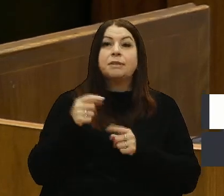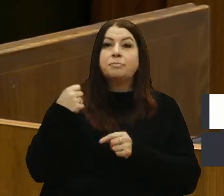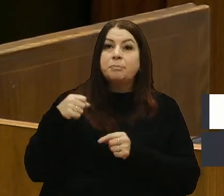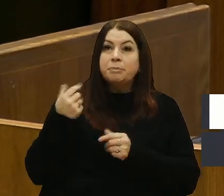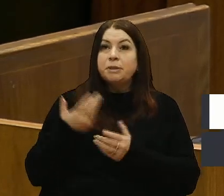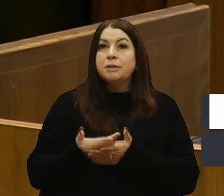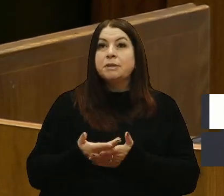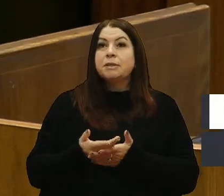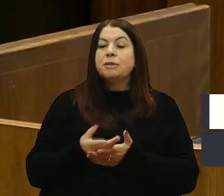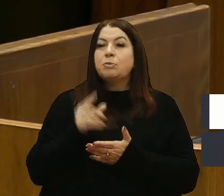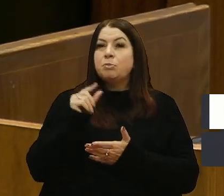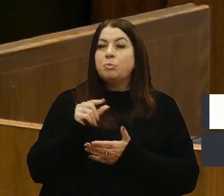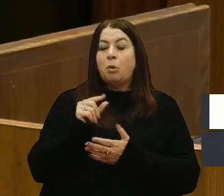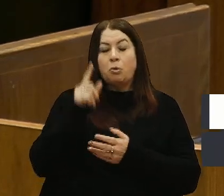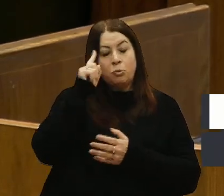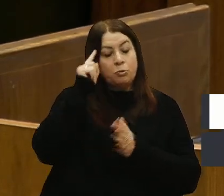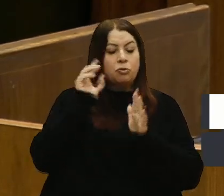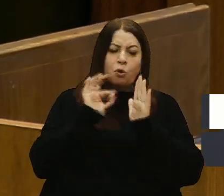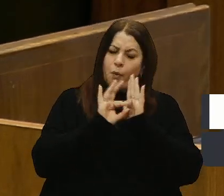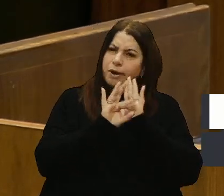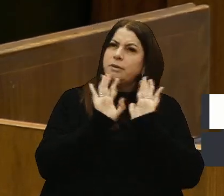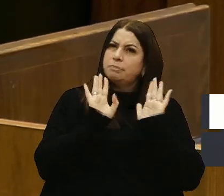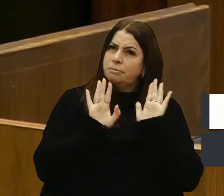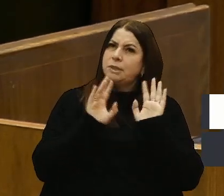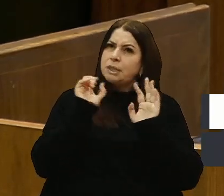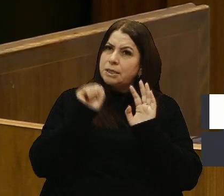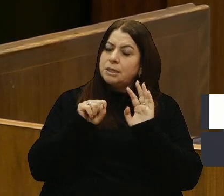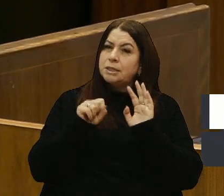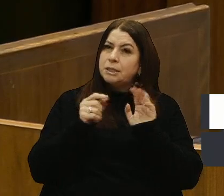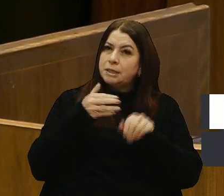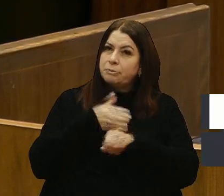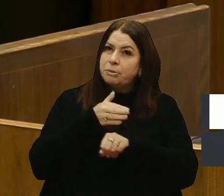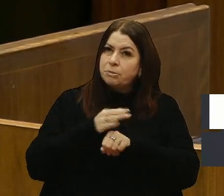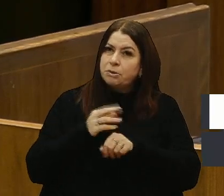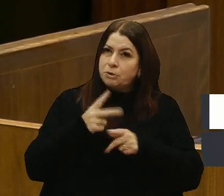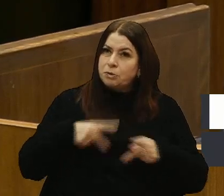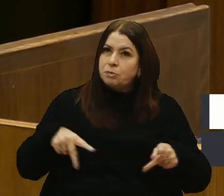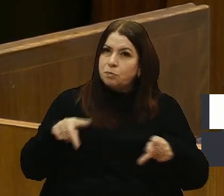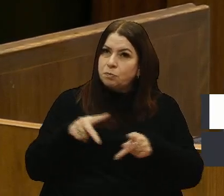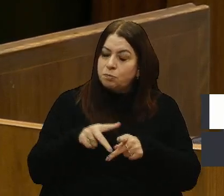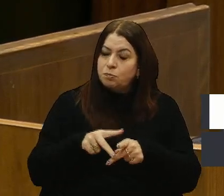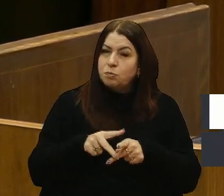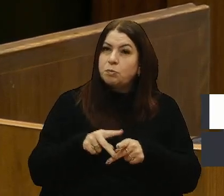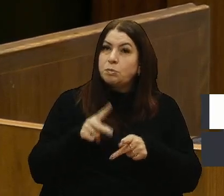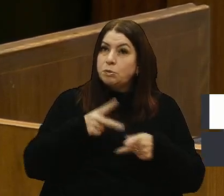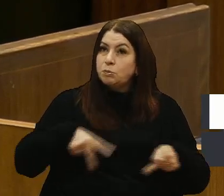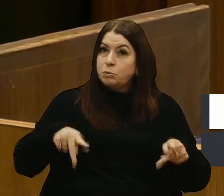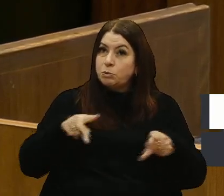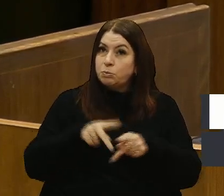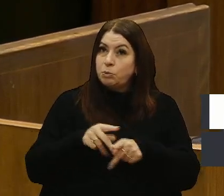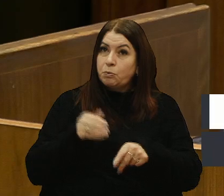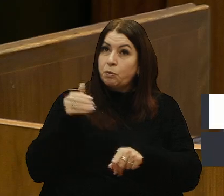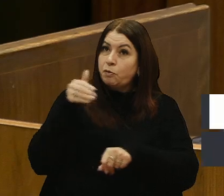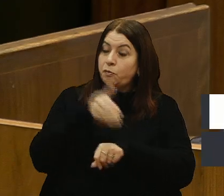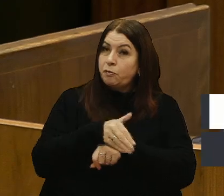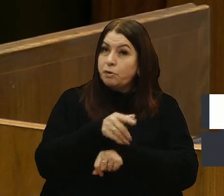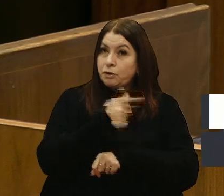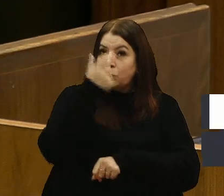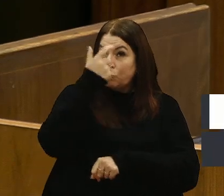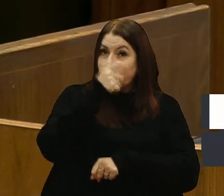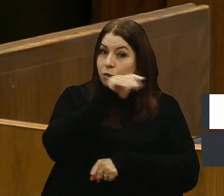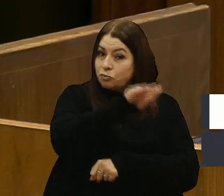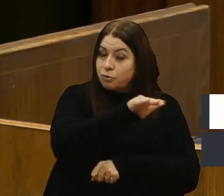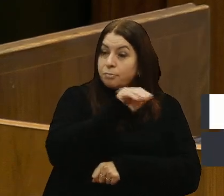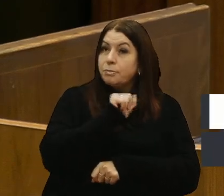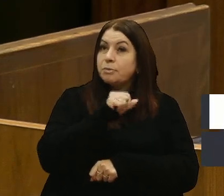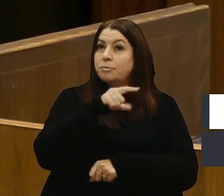precisa ter um pouco de coerência. E sim, a gente quer a participação do povo. Mas o povo vem quando ele é chamado